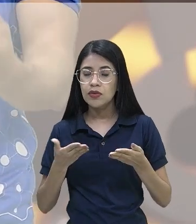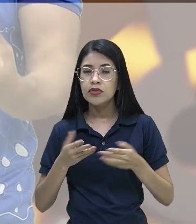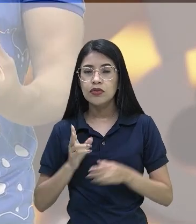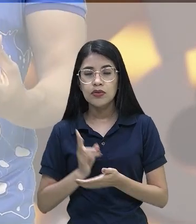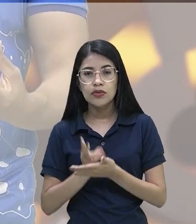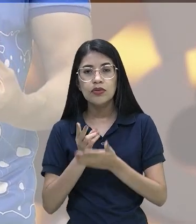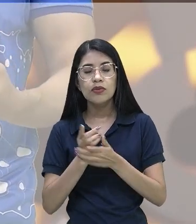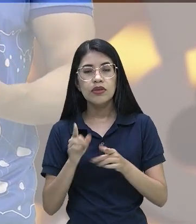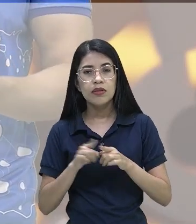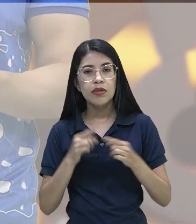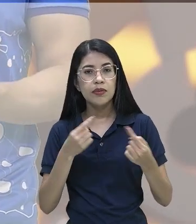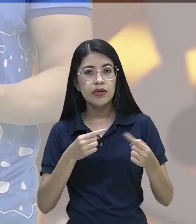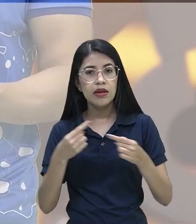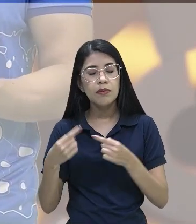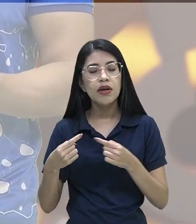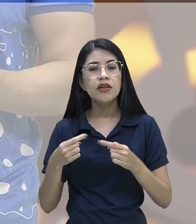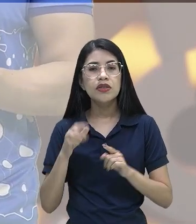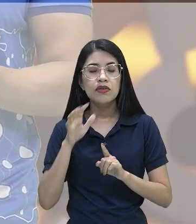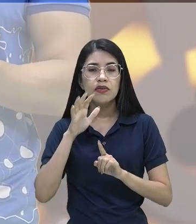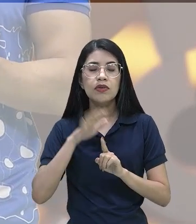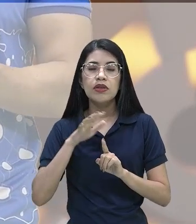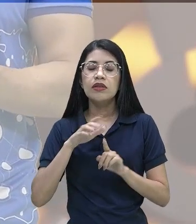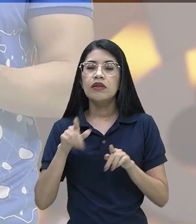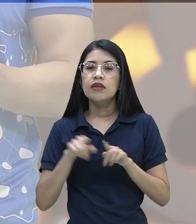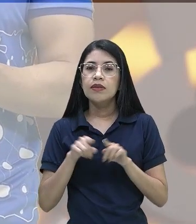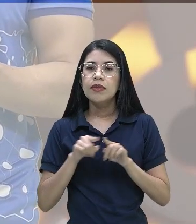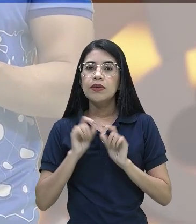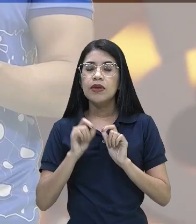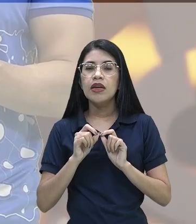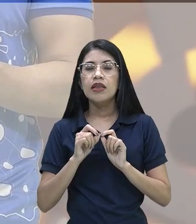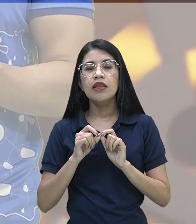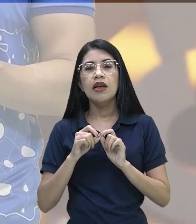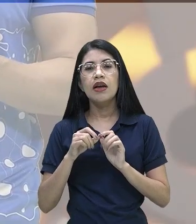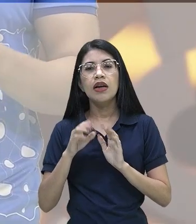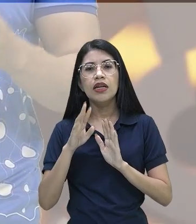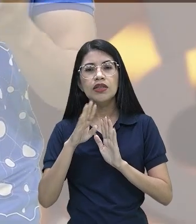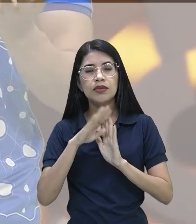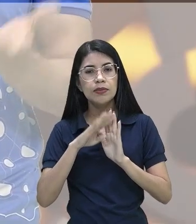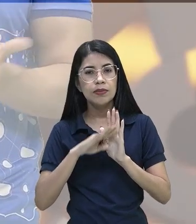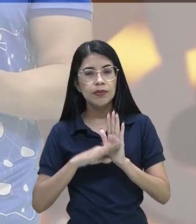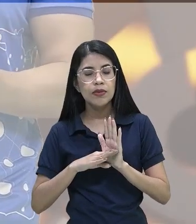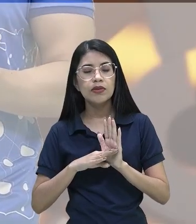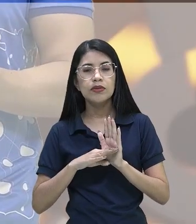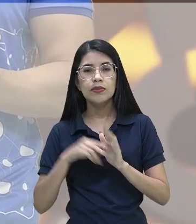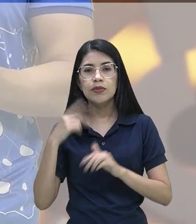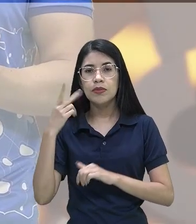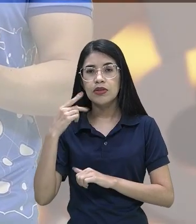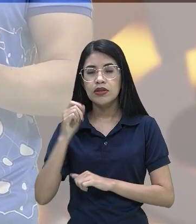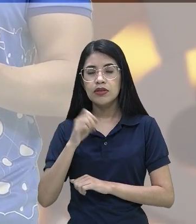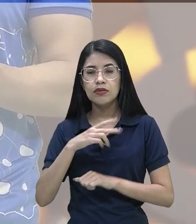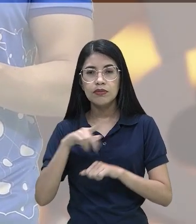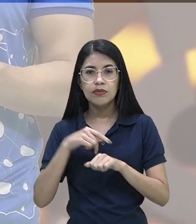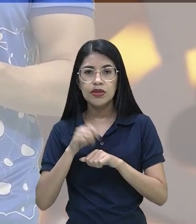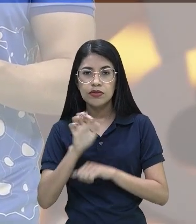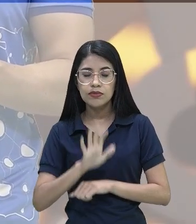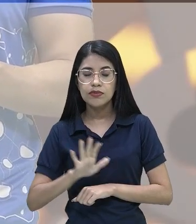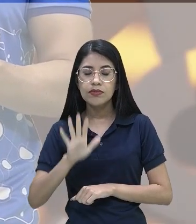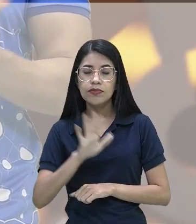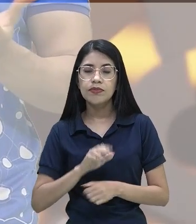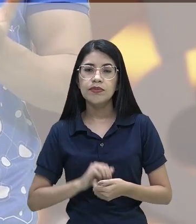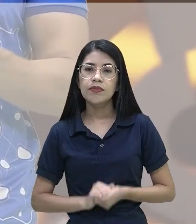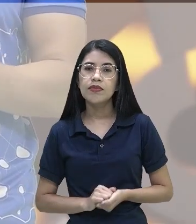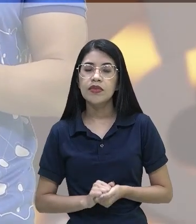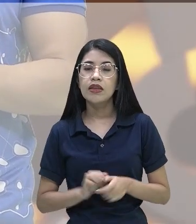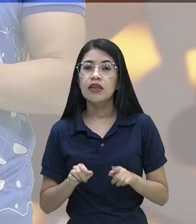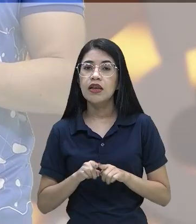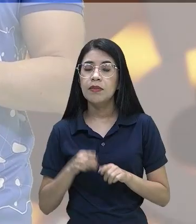esse debate, e isso influencia bastante nas diretrizes políticas, né, dos países de uma forma geral, inclusive